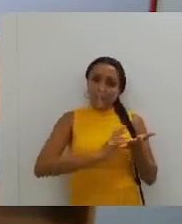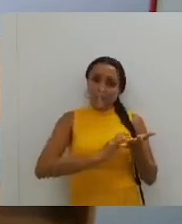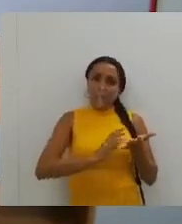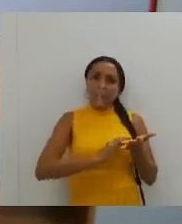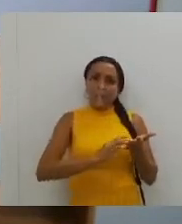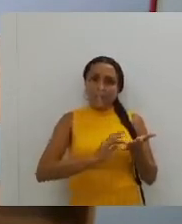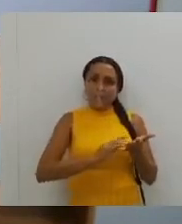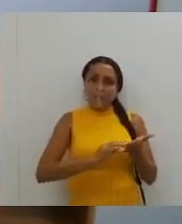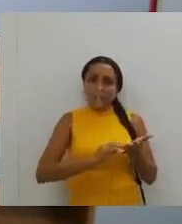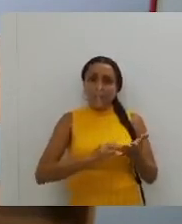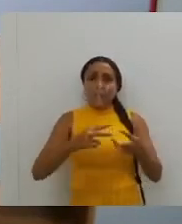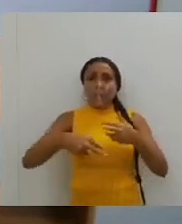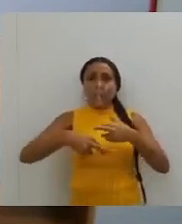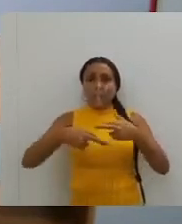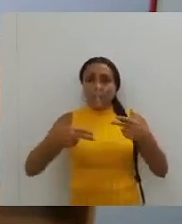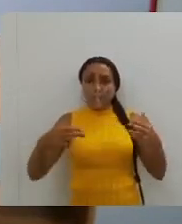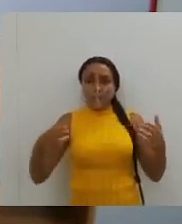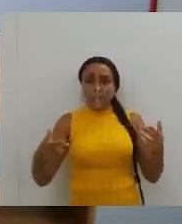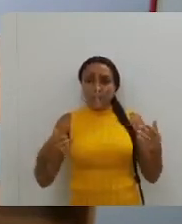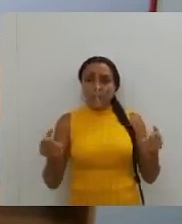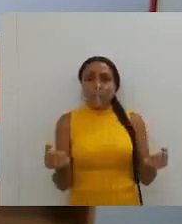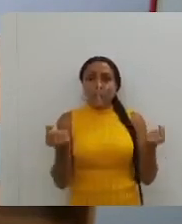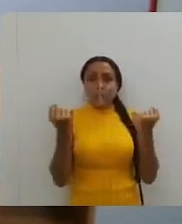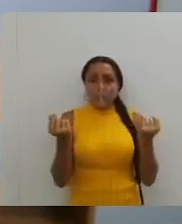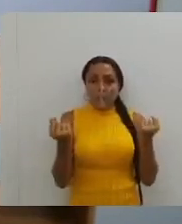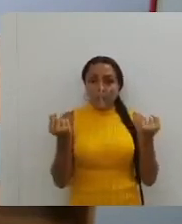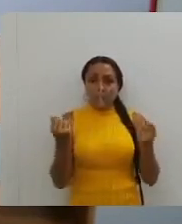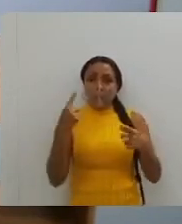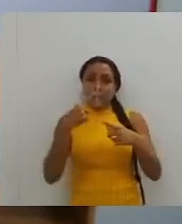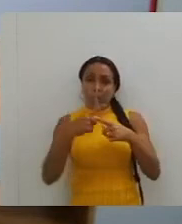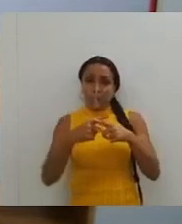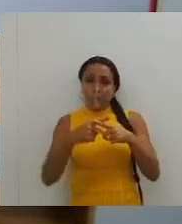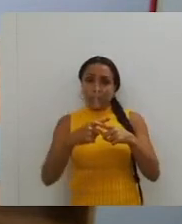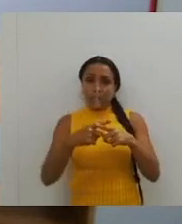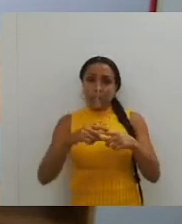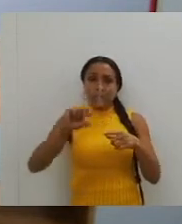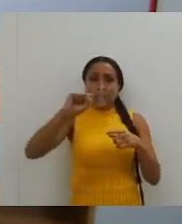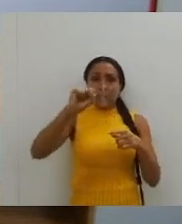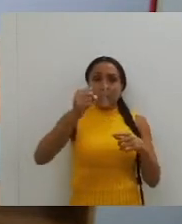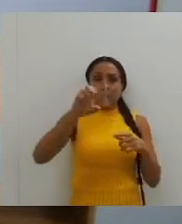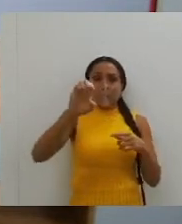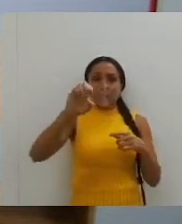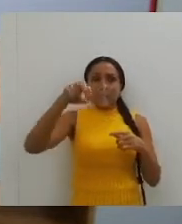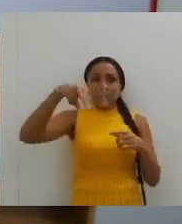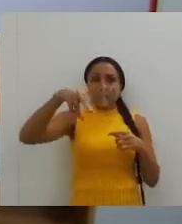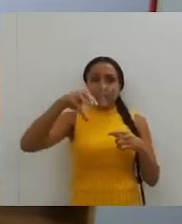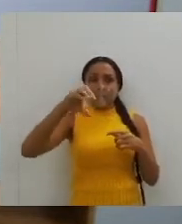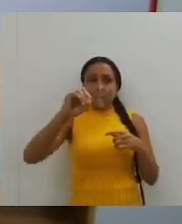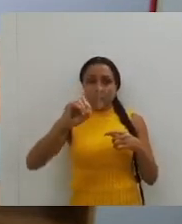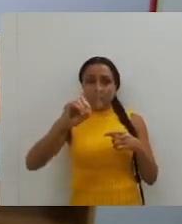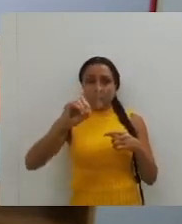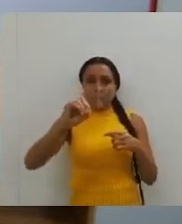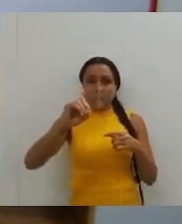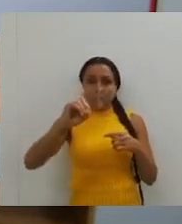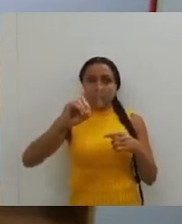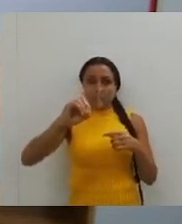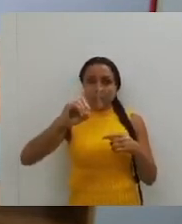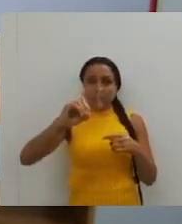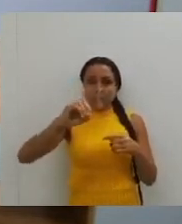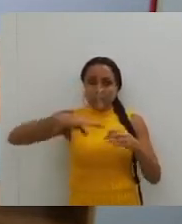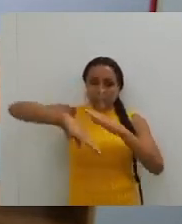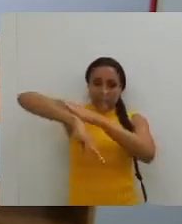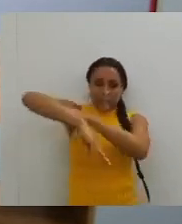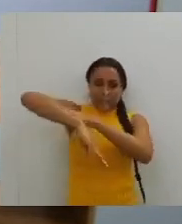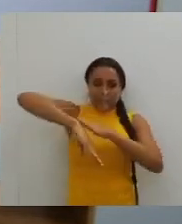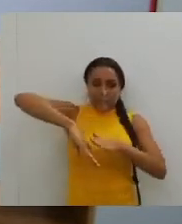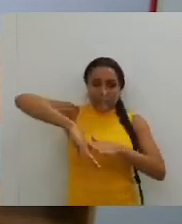o produto do peso multiplicado pelo seno do ângulo do plano inclinado. Assim